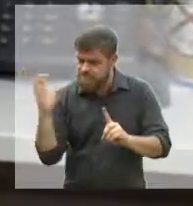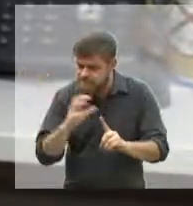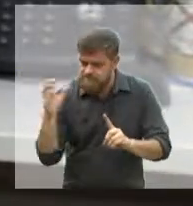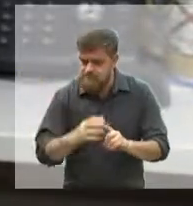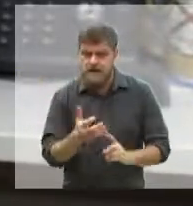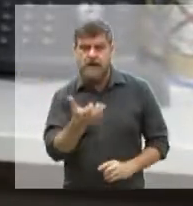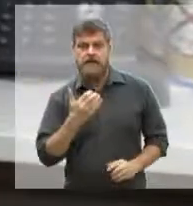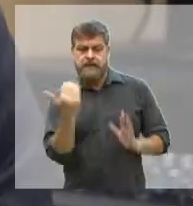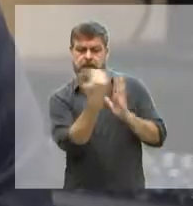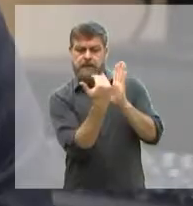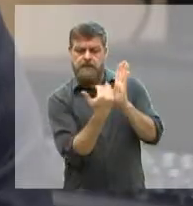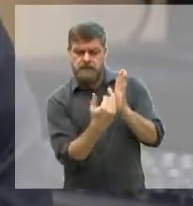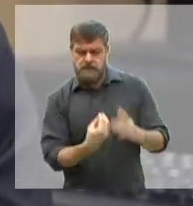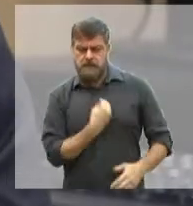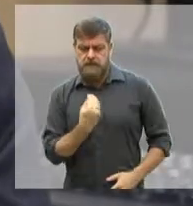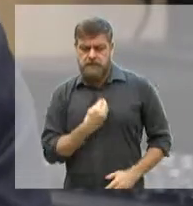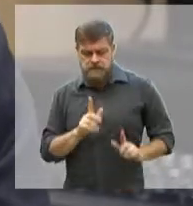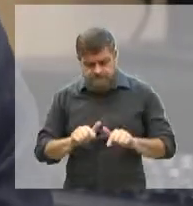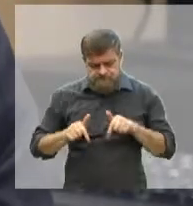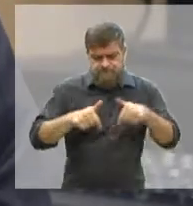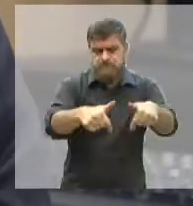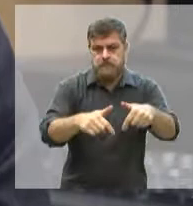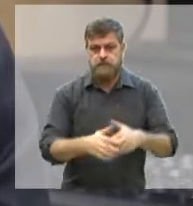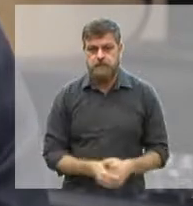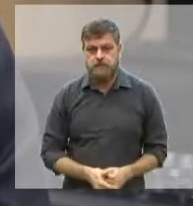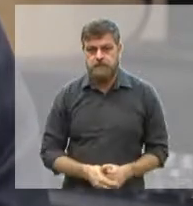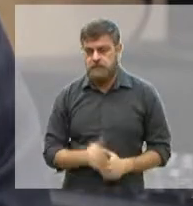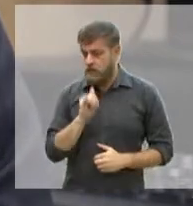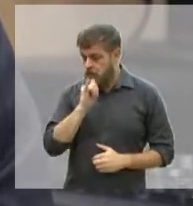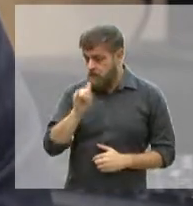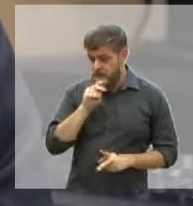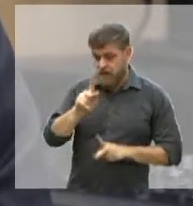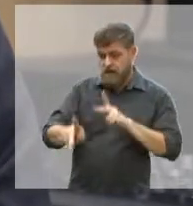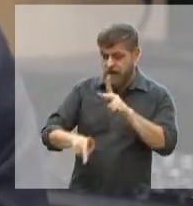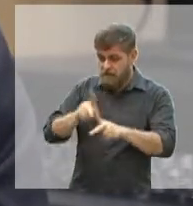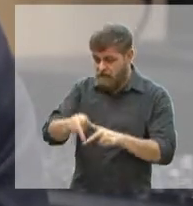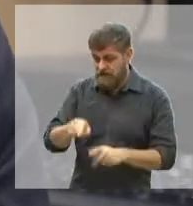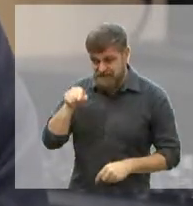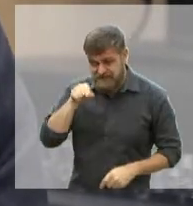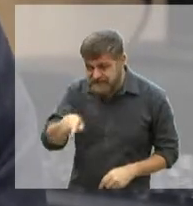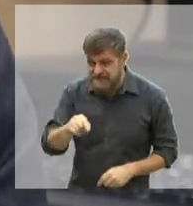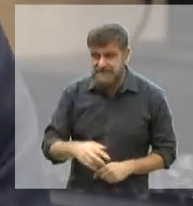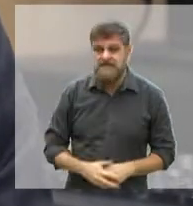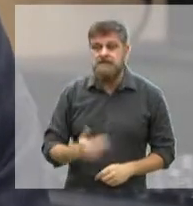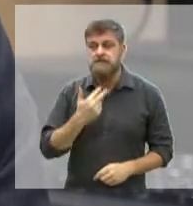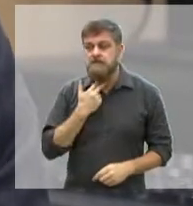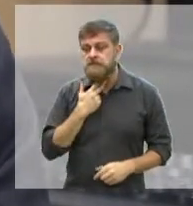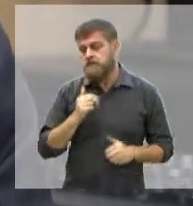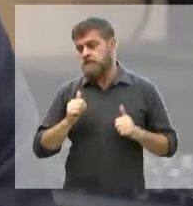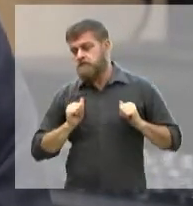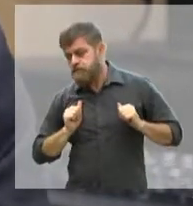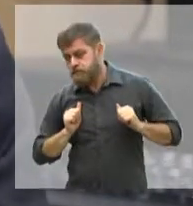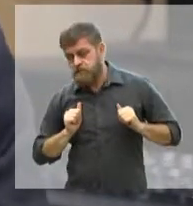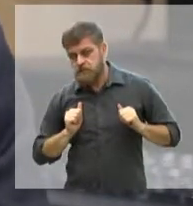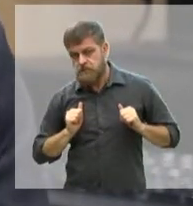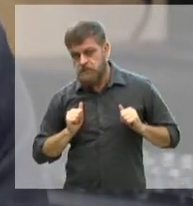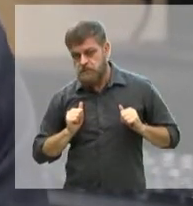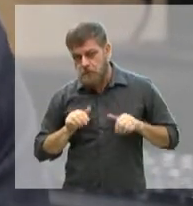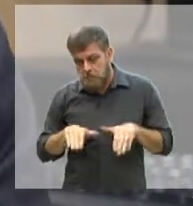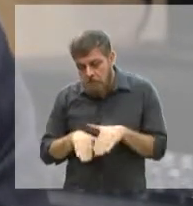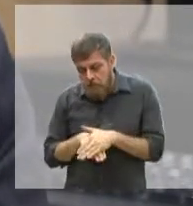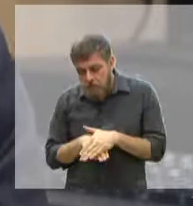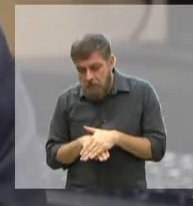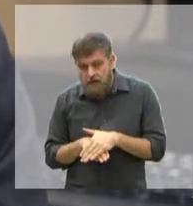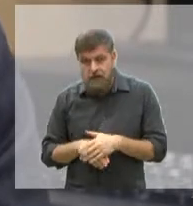e estar presente aí nas ações. É o que eu repito, a população, não cabe à população, num contexto feito esse que a gente vive, uma postura de passividade.